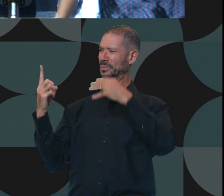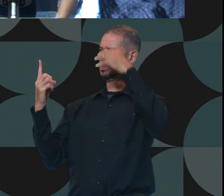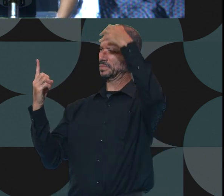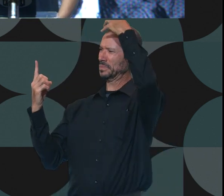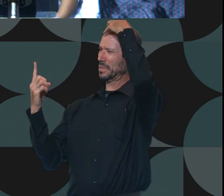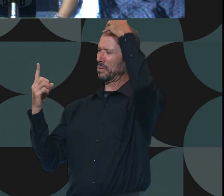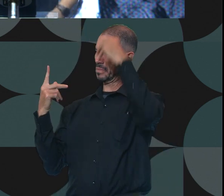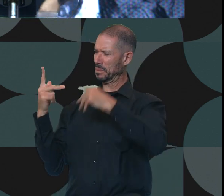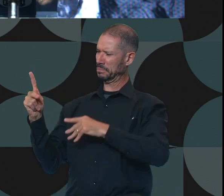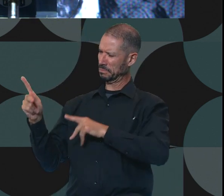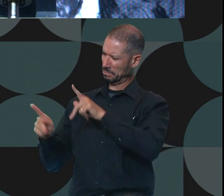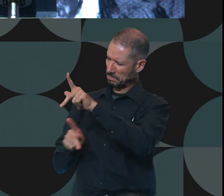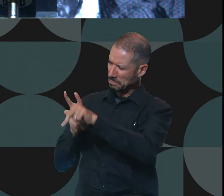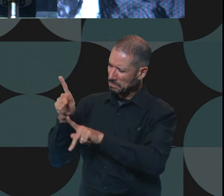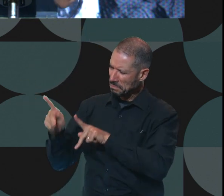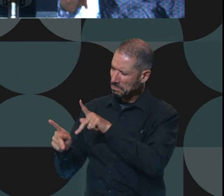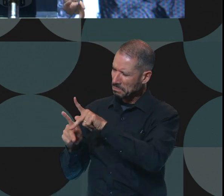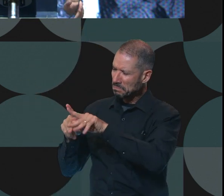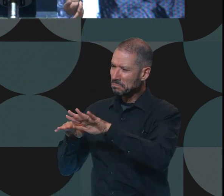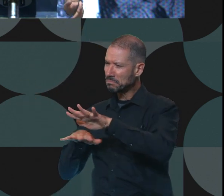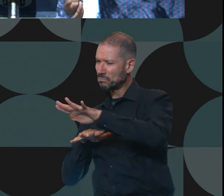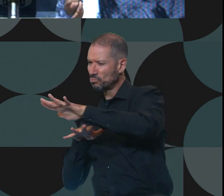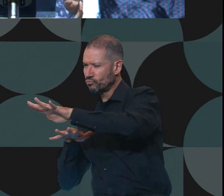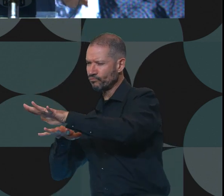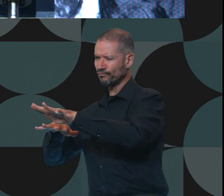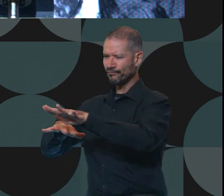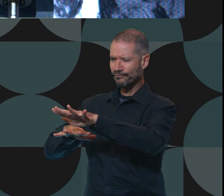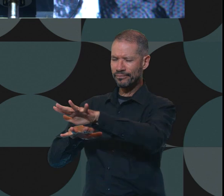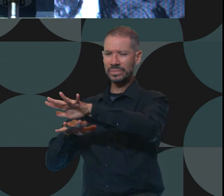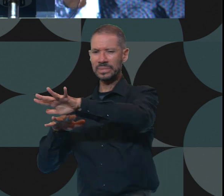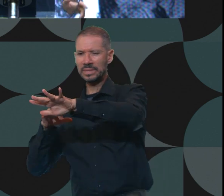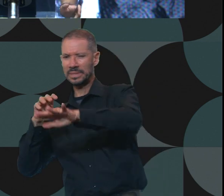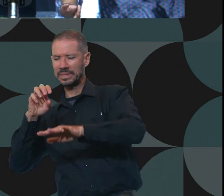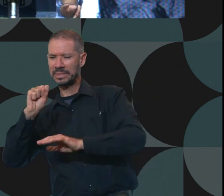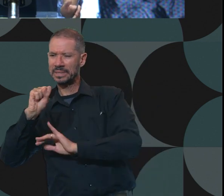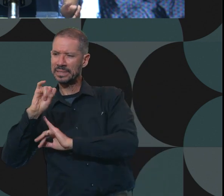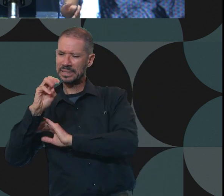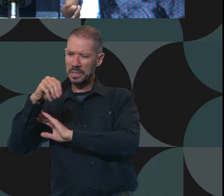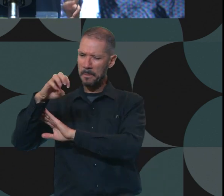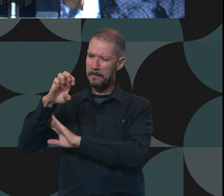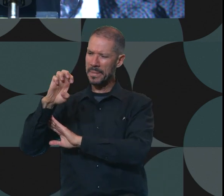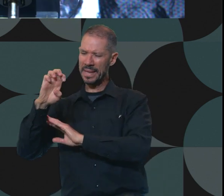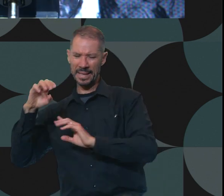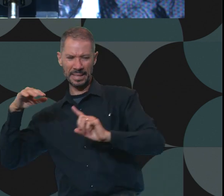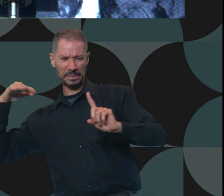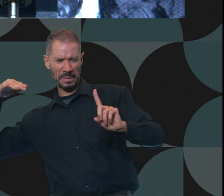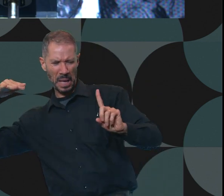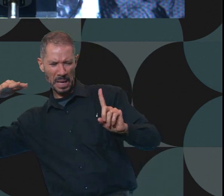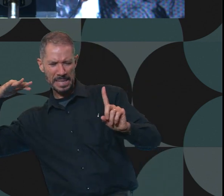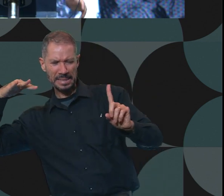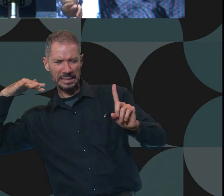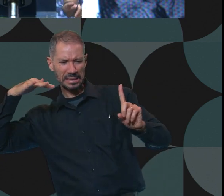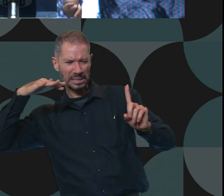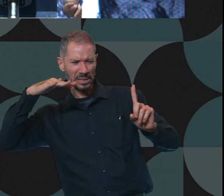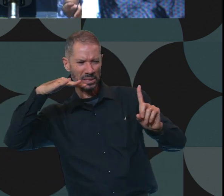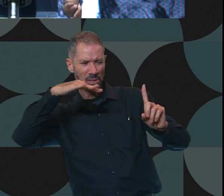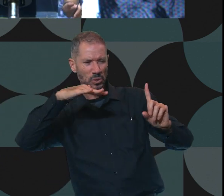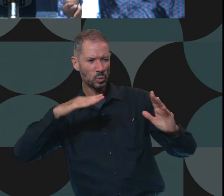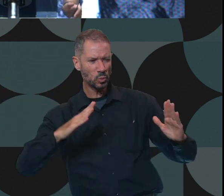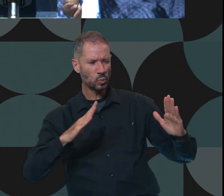e seus homens prosseguiram em seu caminho. Simei o seguia pela encosta de um monte